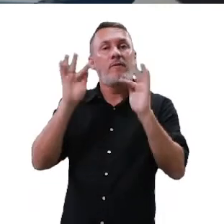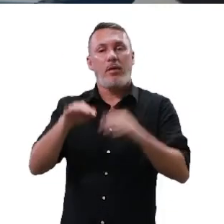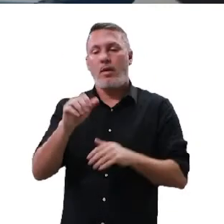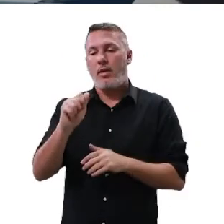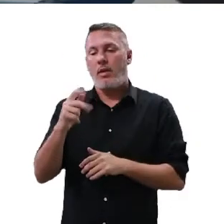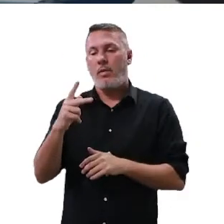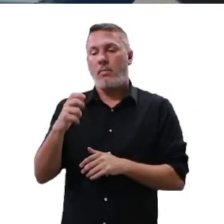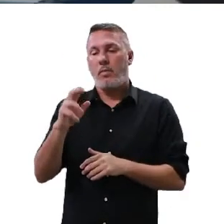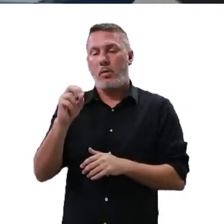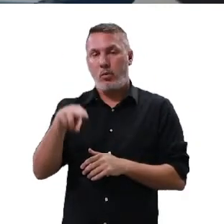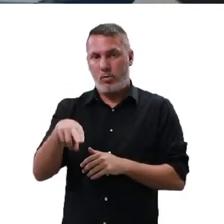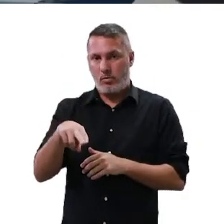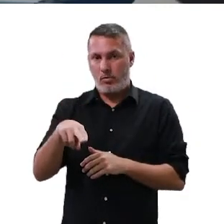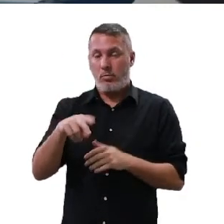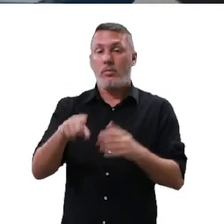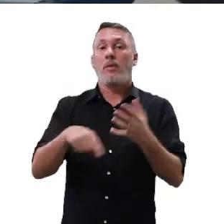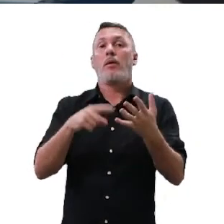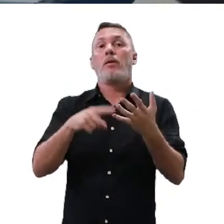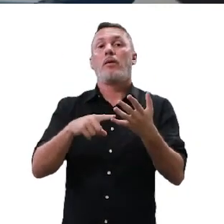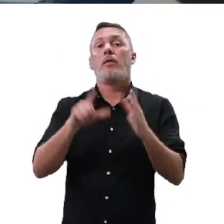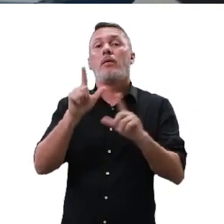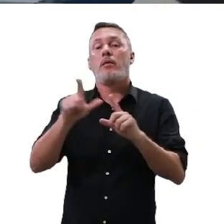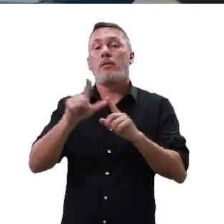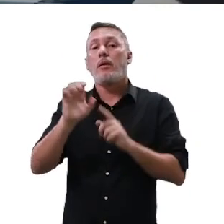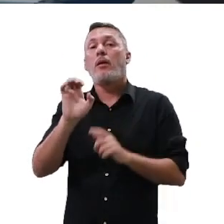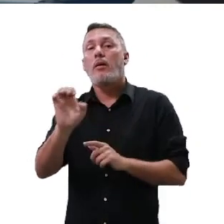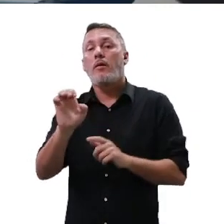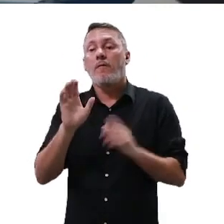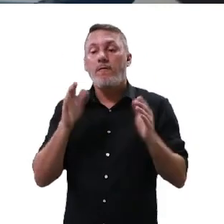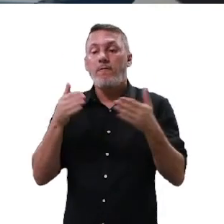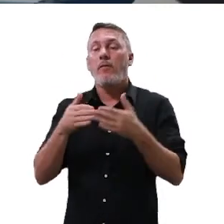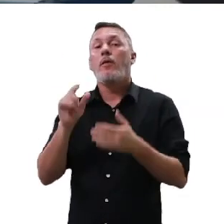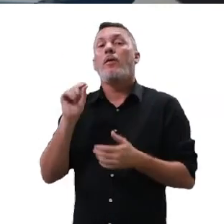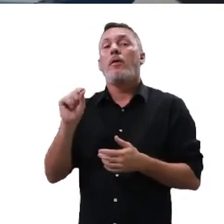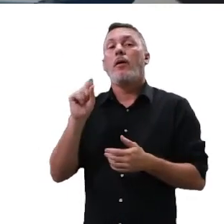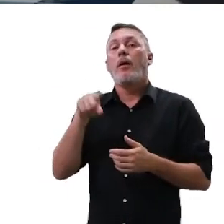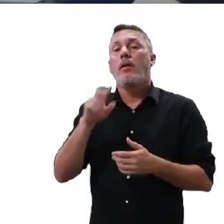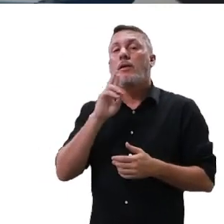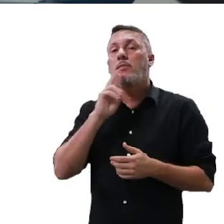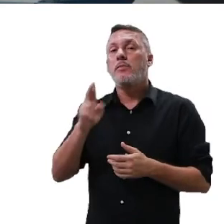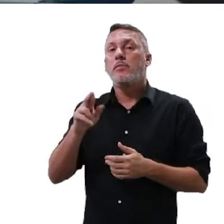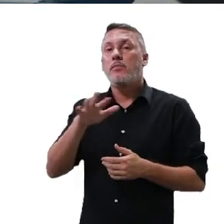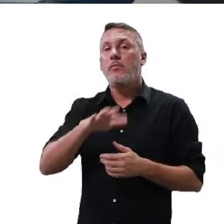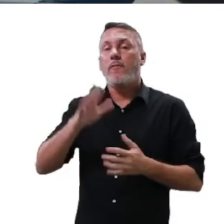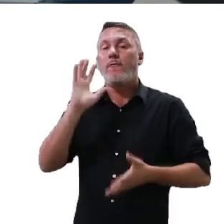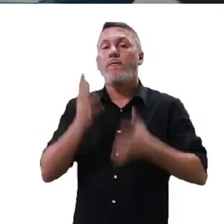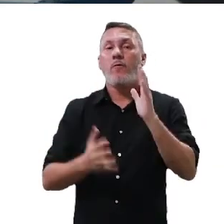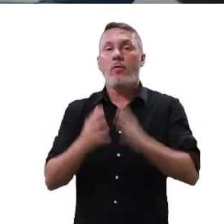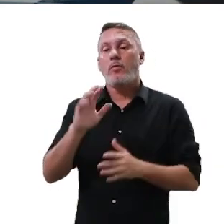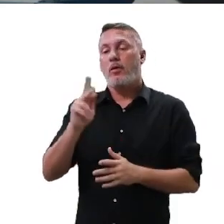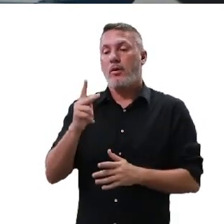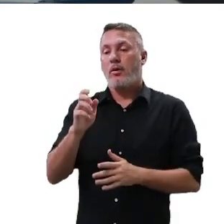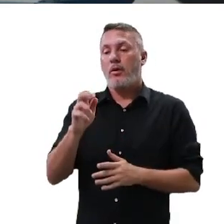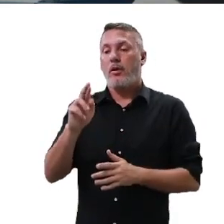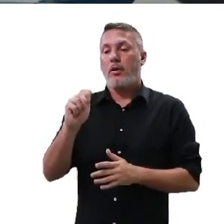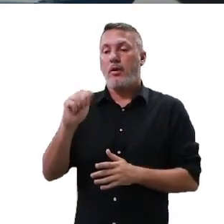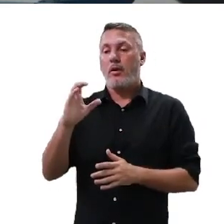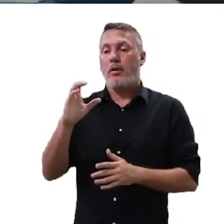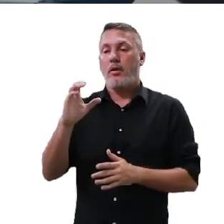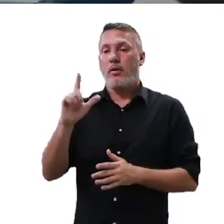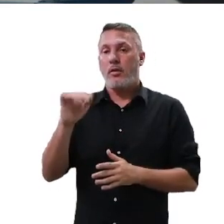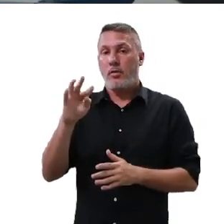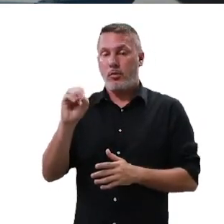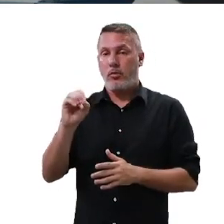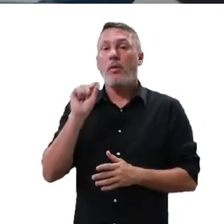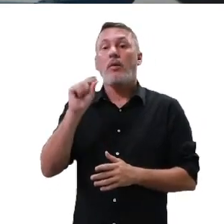D, o ilimitado, o Apeiron, foi o Anaximandro. E a alternativa E, pelo fogo,